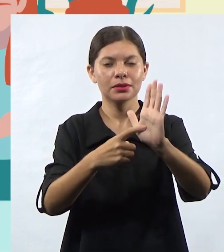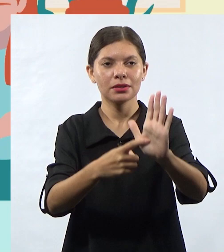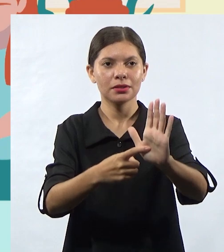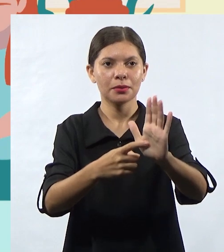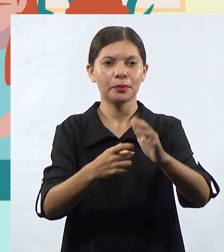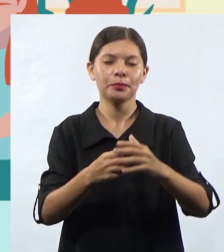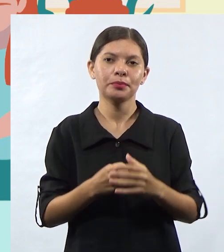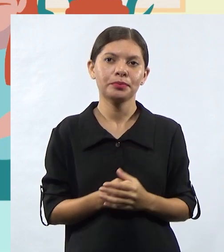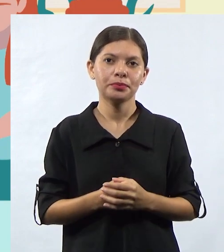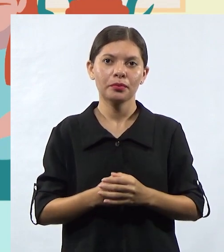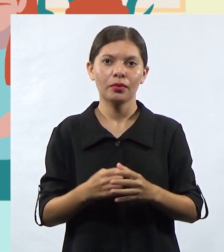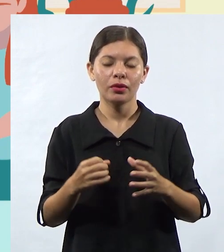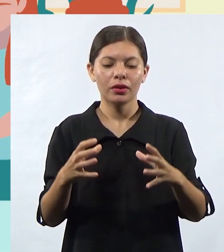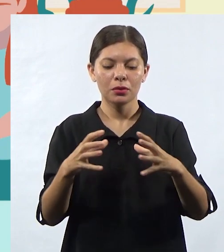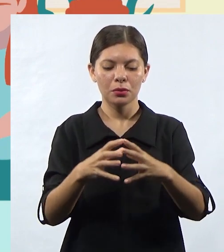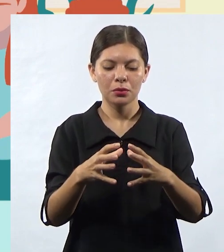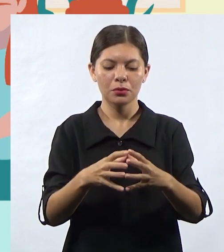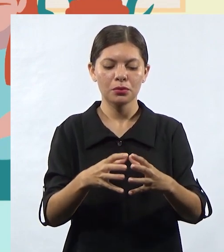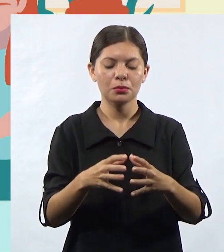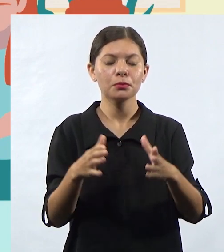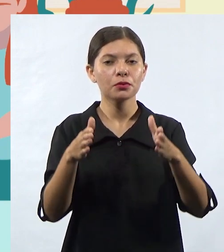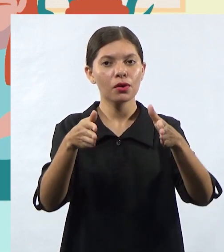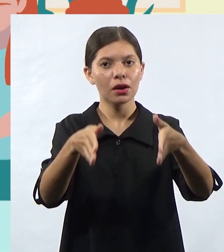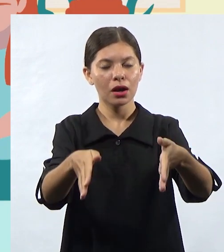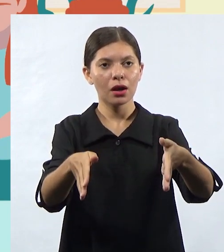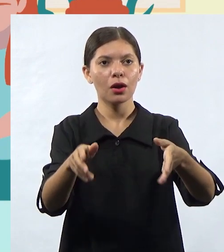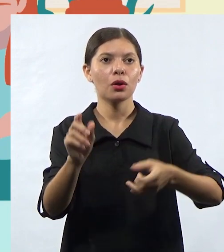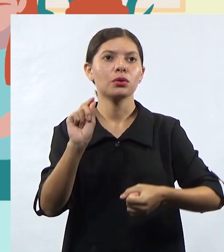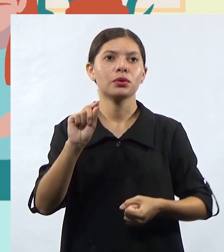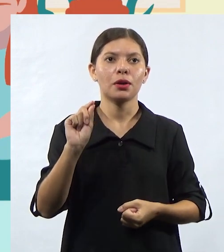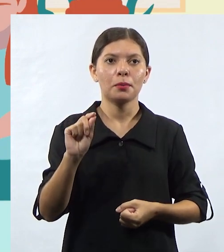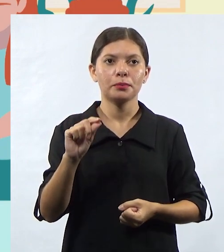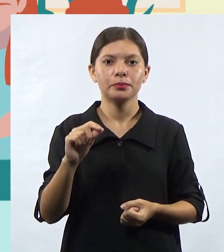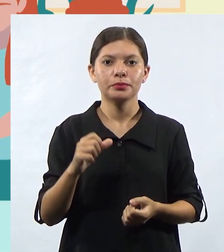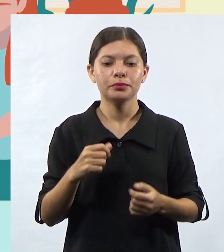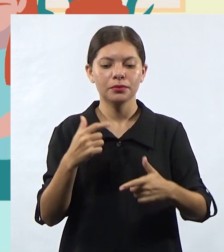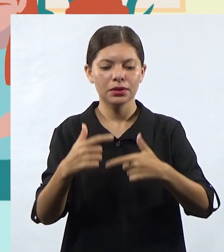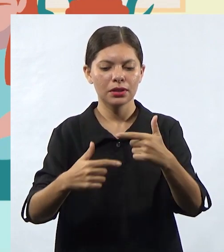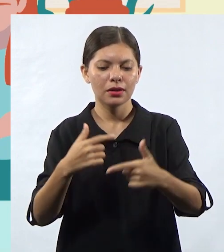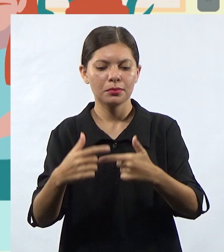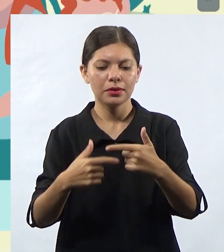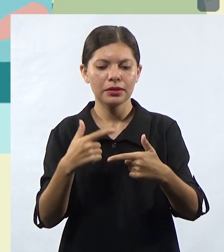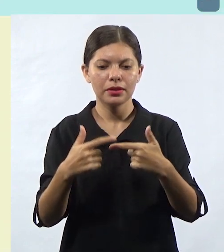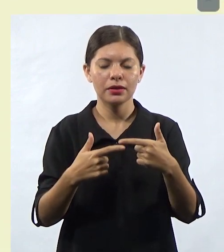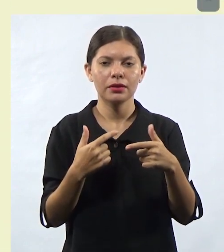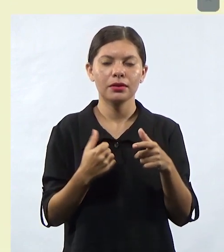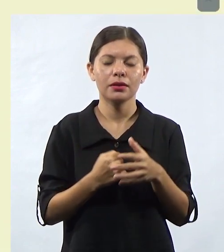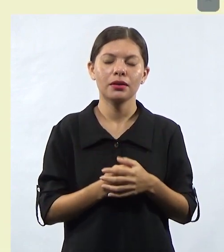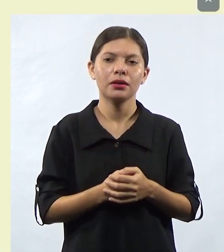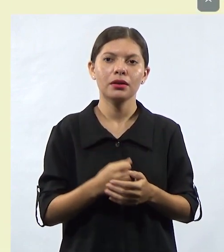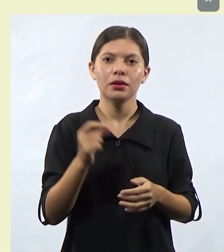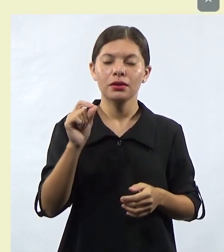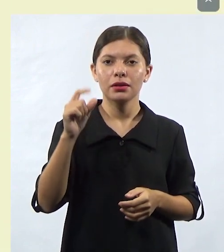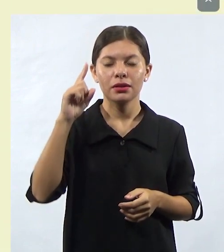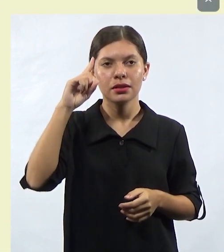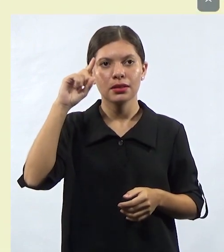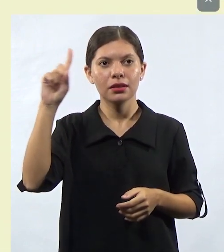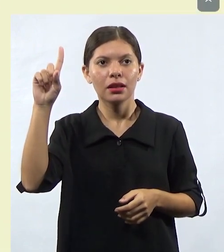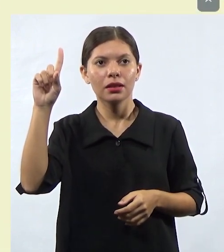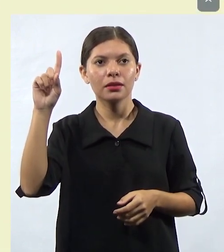apresentação. O que é o grupo focal, né? Então, a gente já falou o que é o grupo focal. Ele vai trabalhar basicamente com a